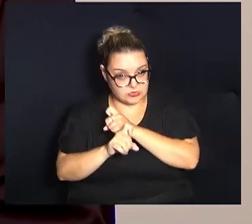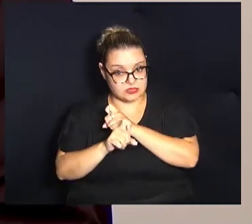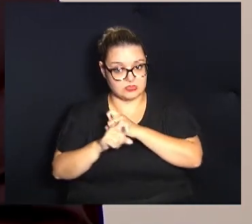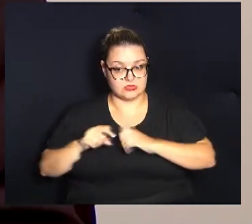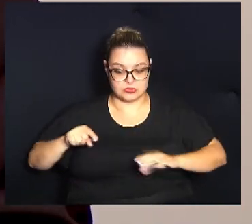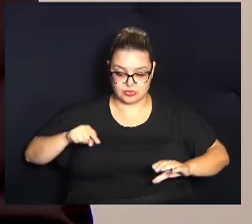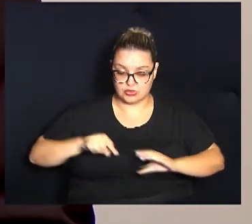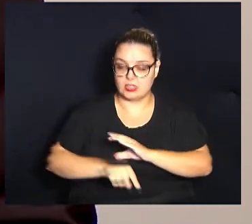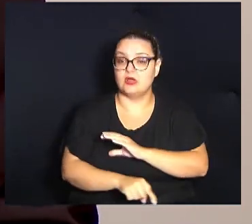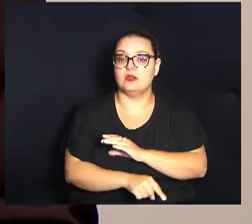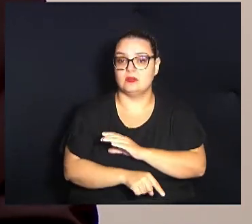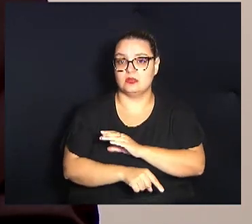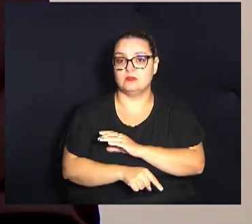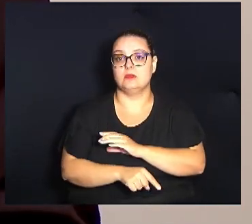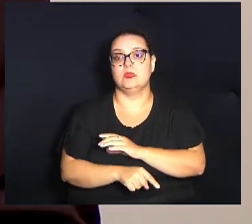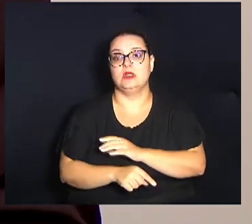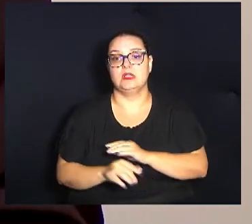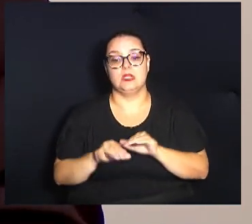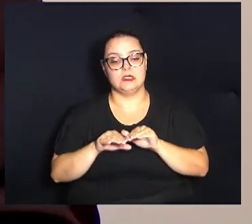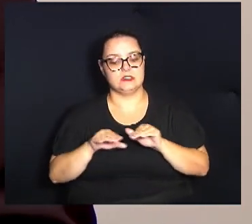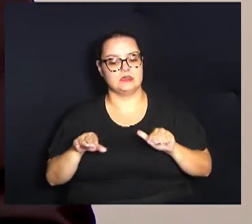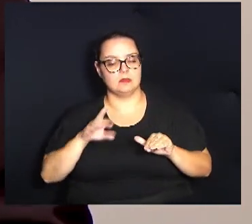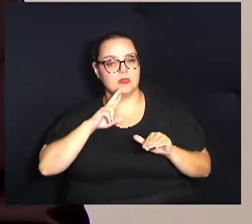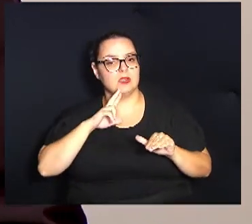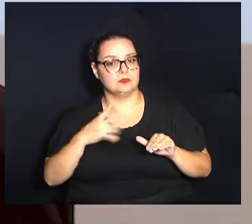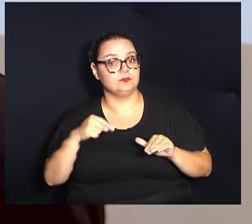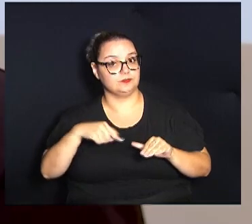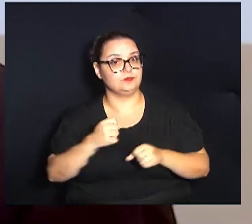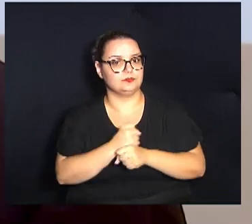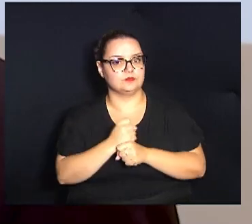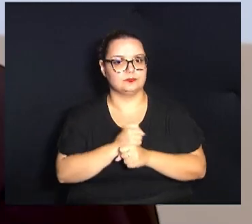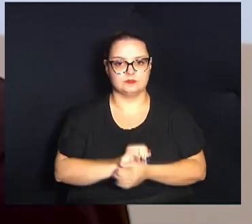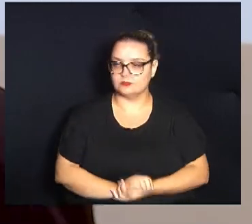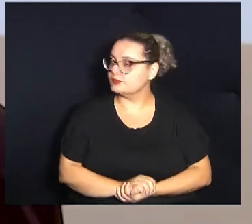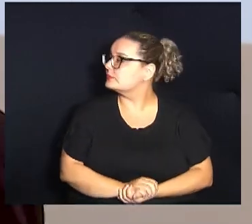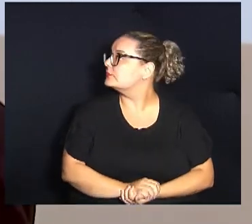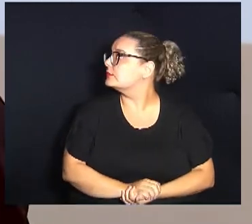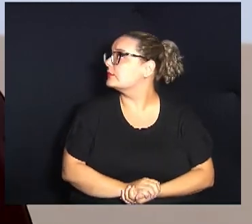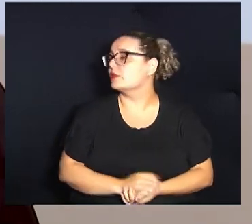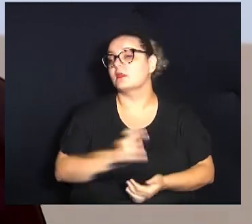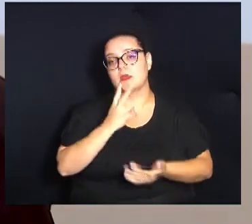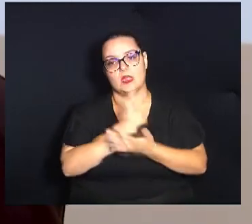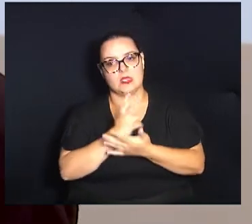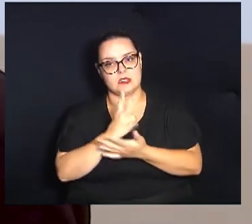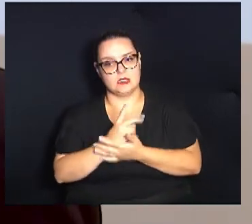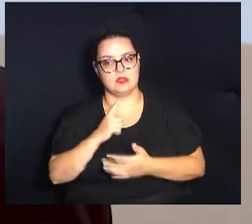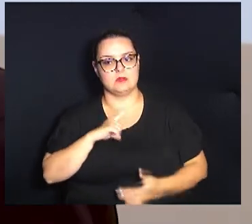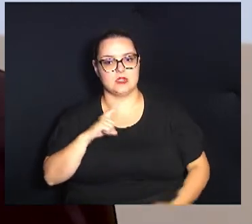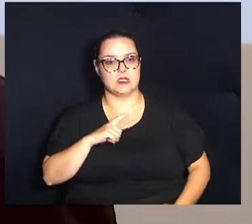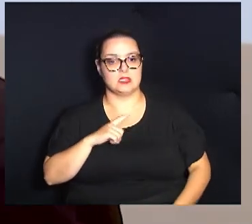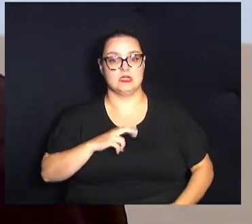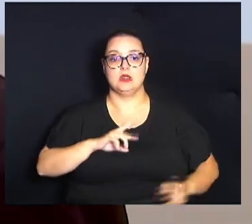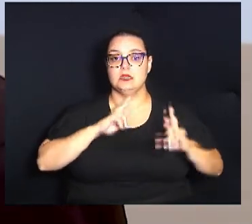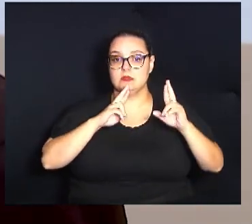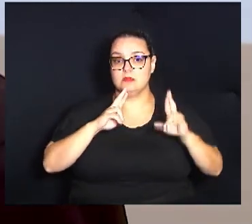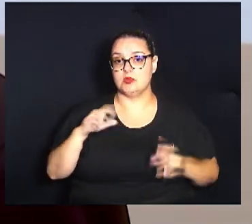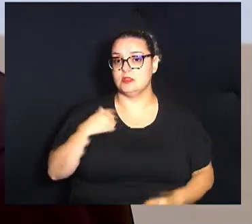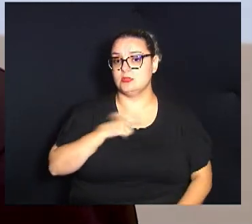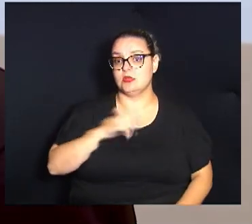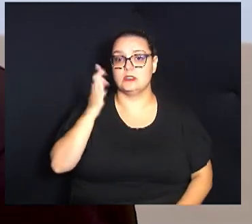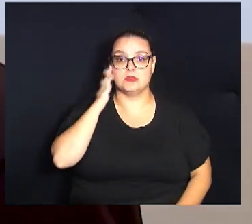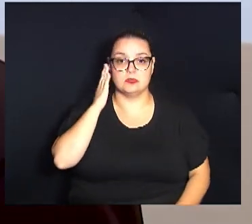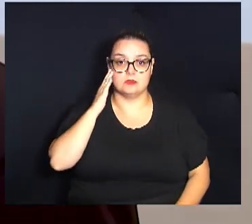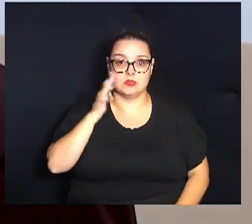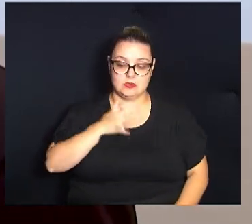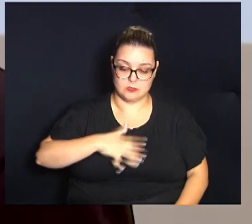avanços devido à estabilidade de resultados deste ano. A gente sempre tem expectativa, a gente sabe que nós somos uma